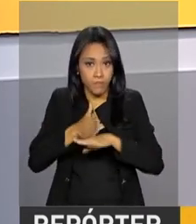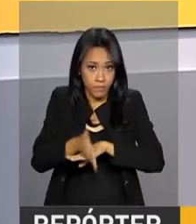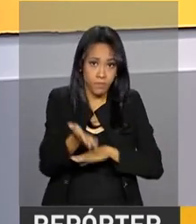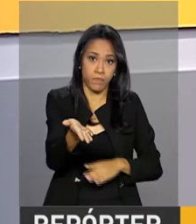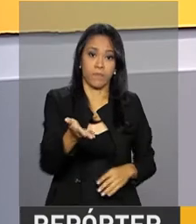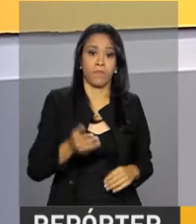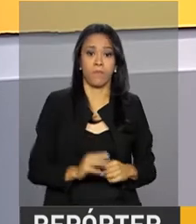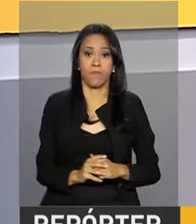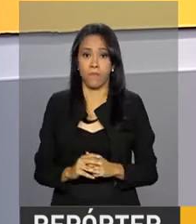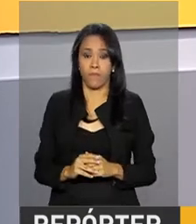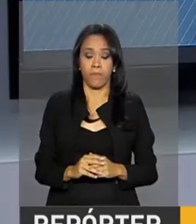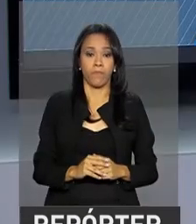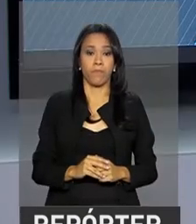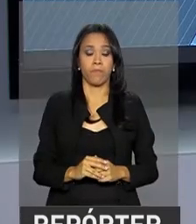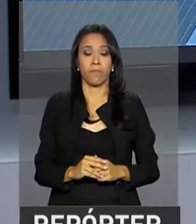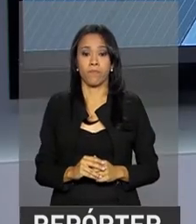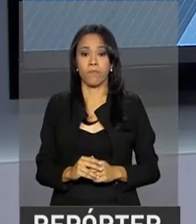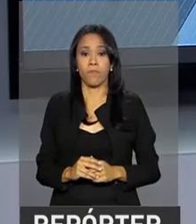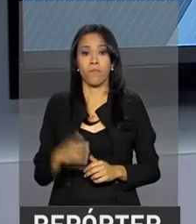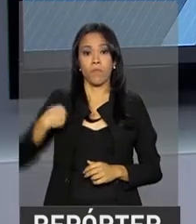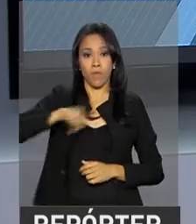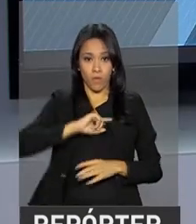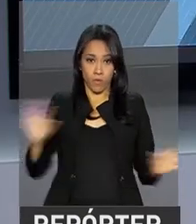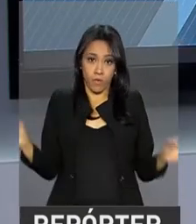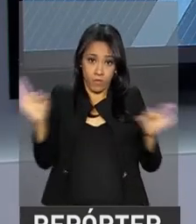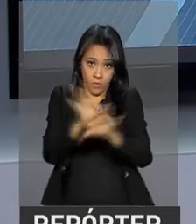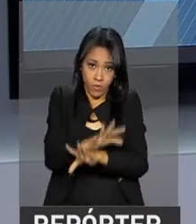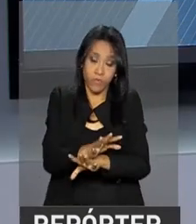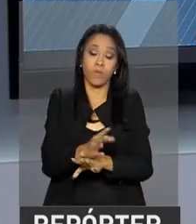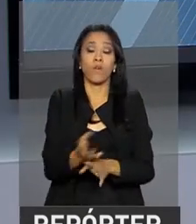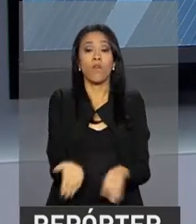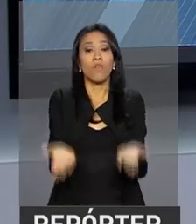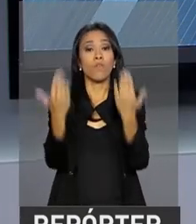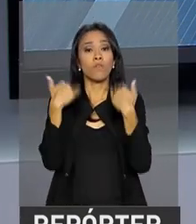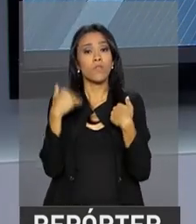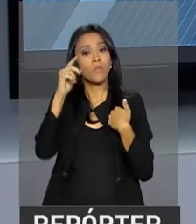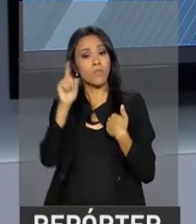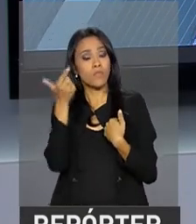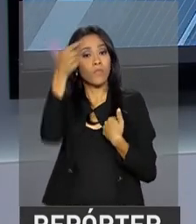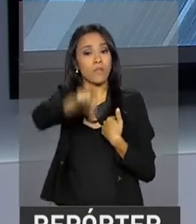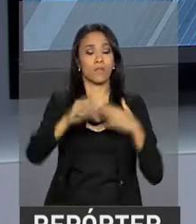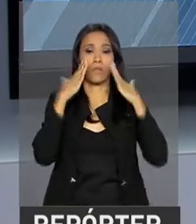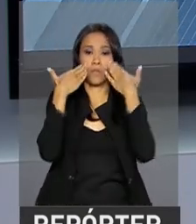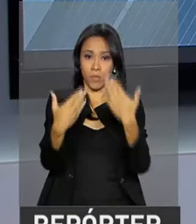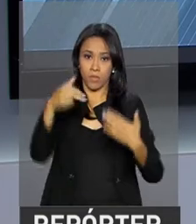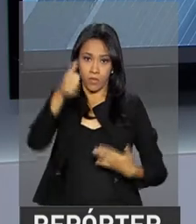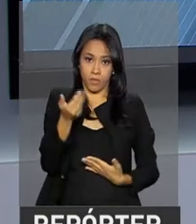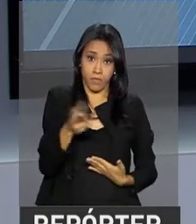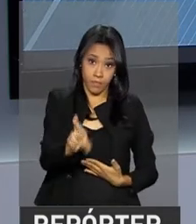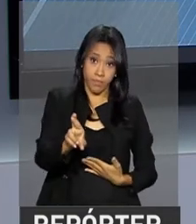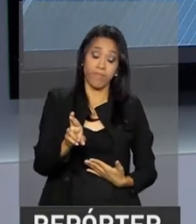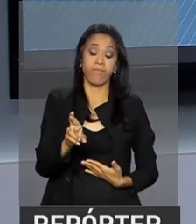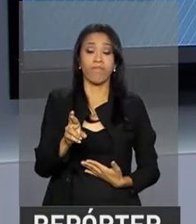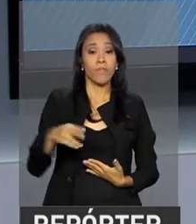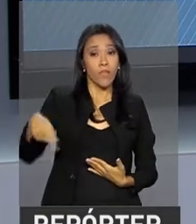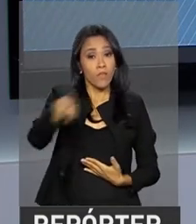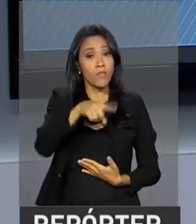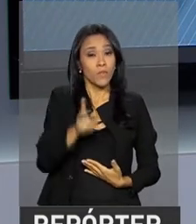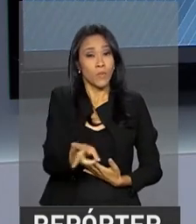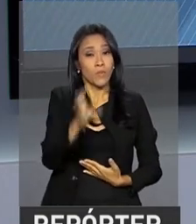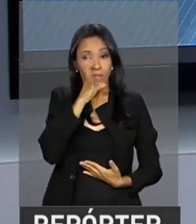enade.inep.gov.br e nós ficamos por aqui voltamos em uma hora na próxima edição do repórter nbr